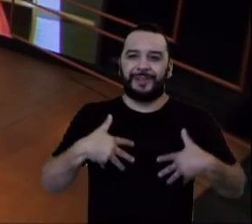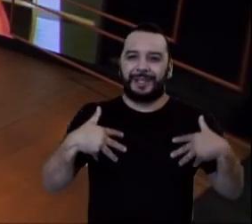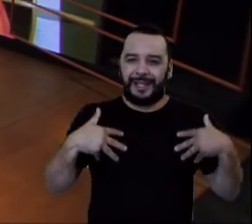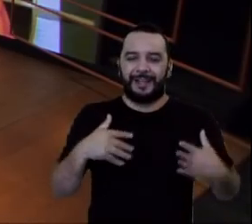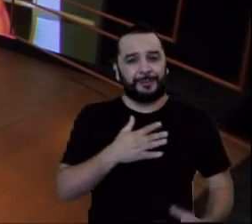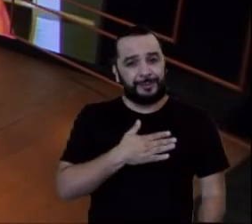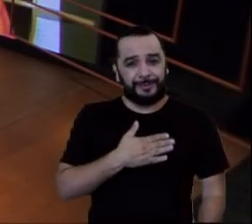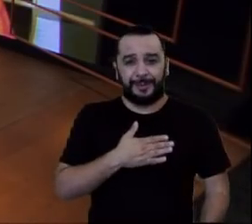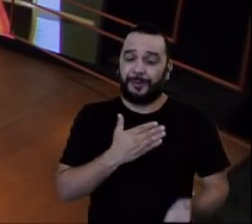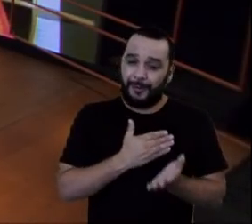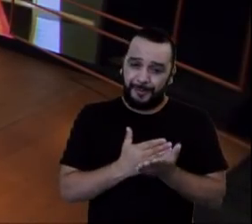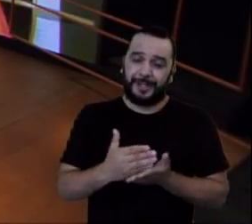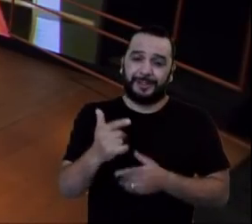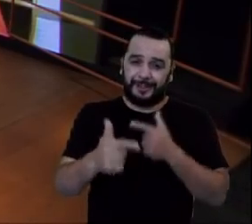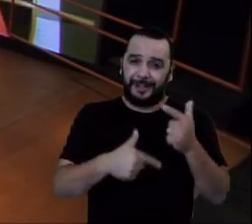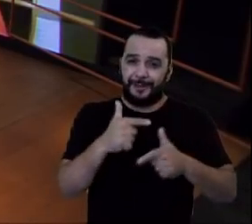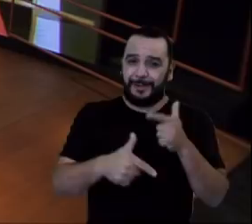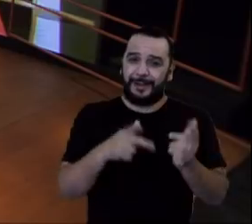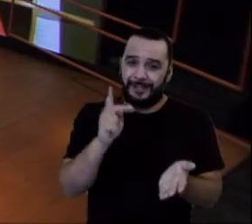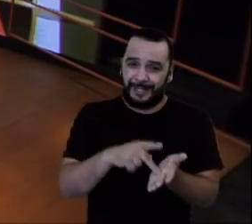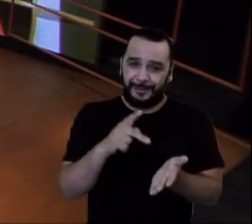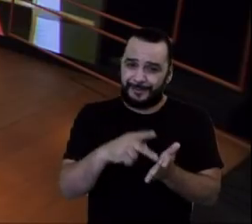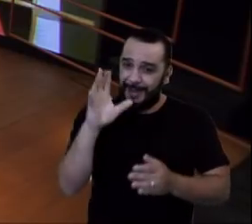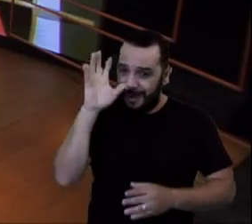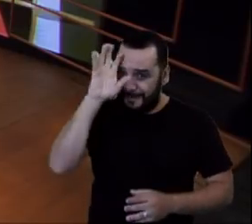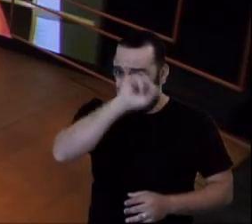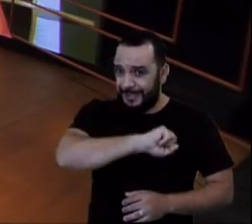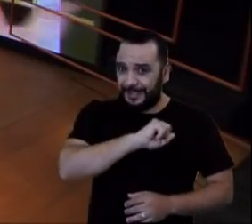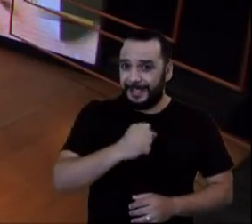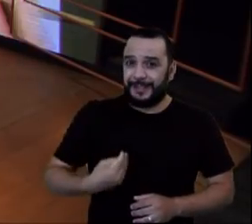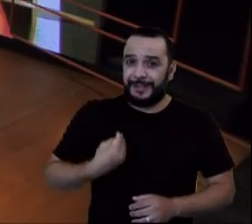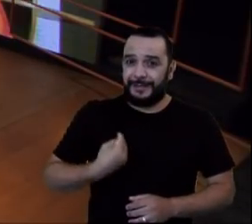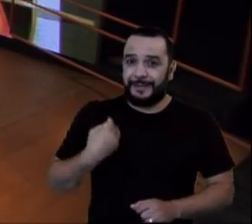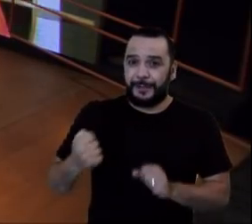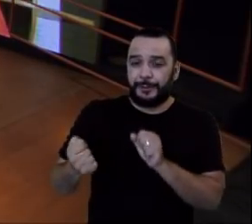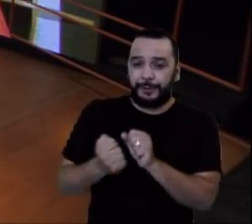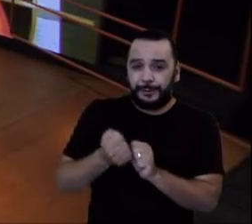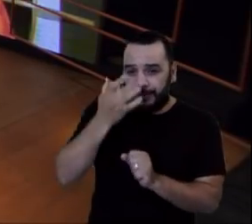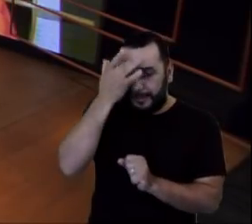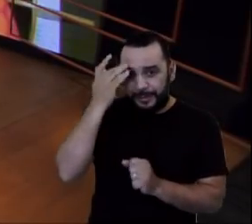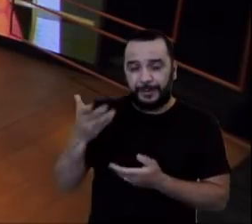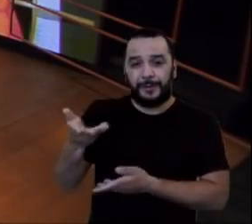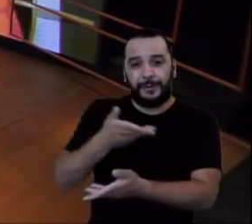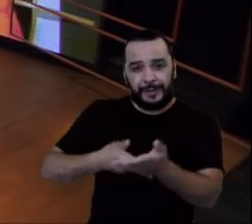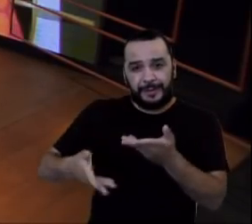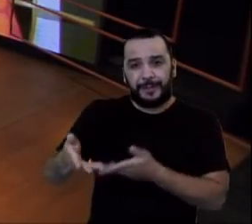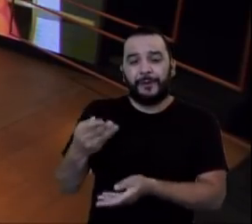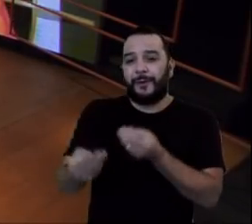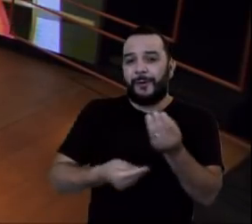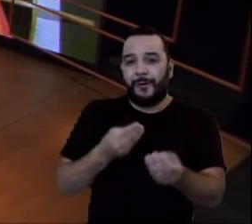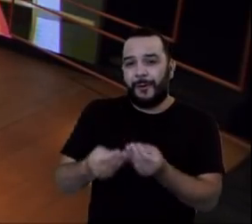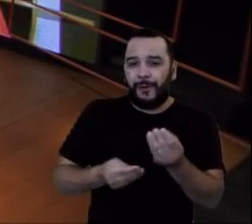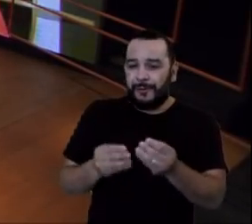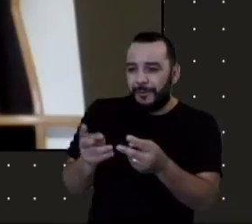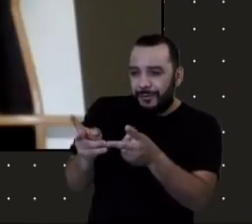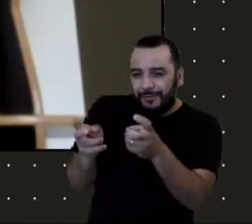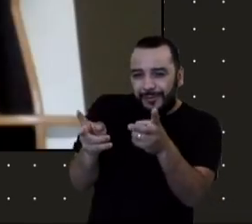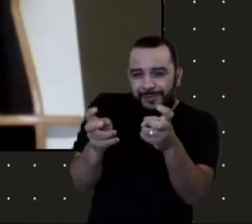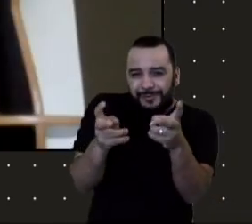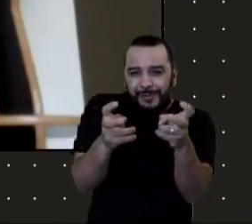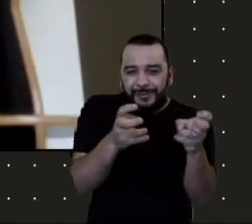no meu início de carreira, de realmente aprender convivendo com essas pessoas, prestando atenção em como cada